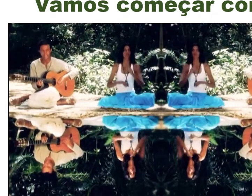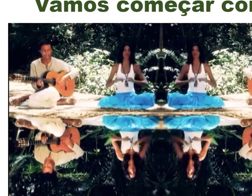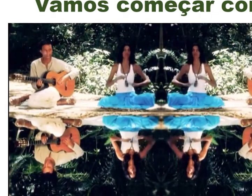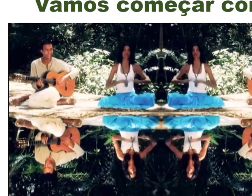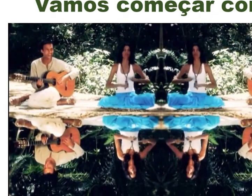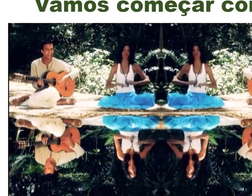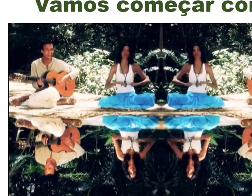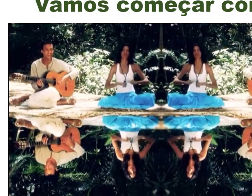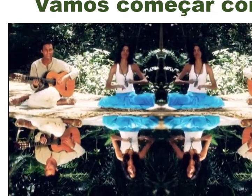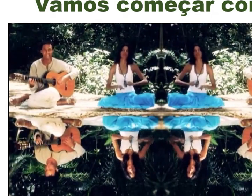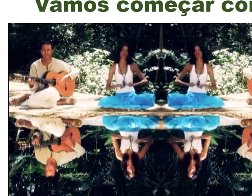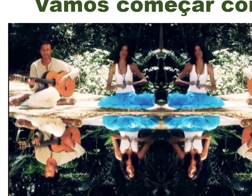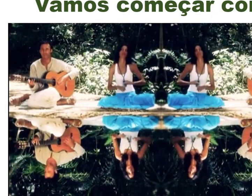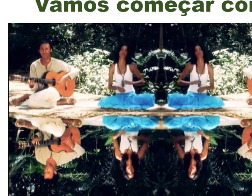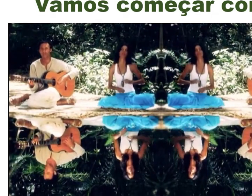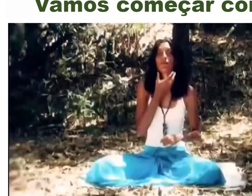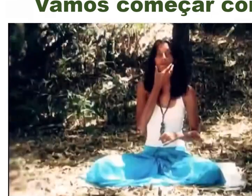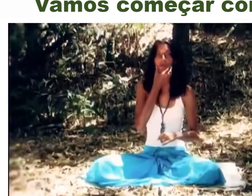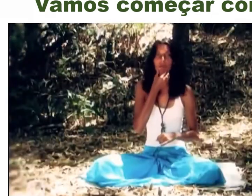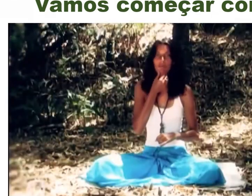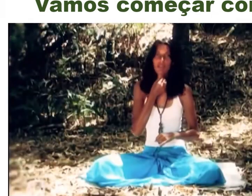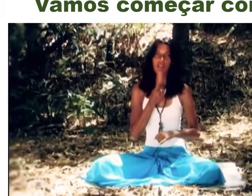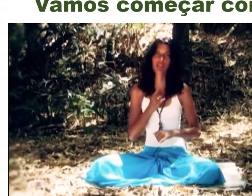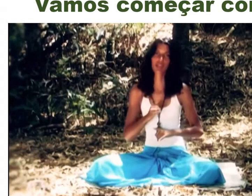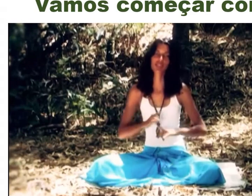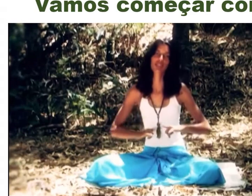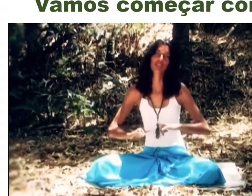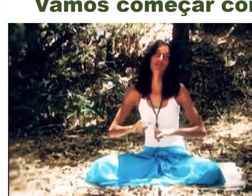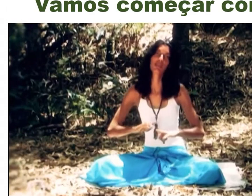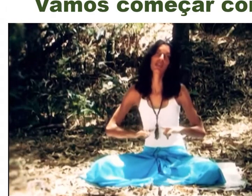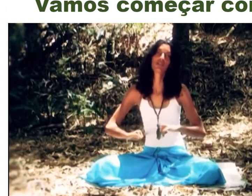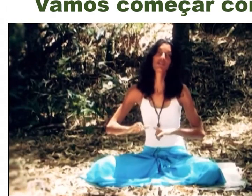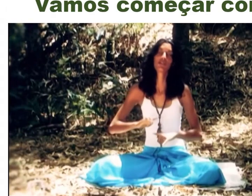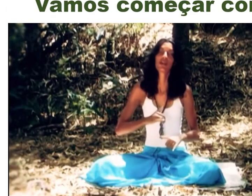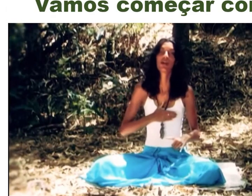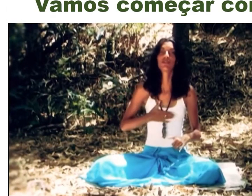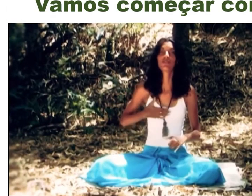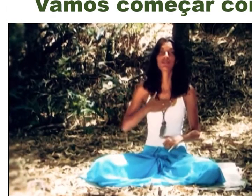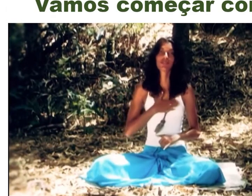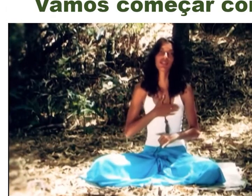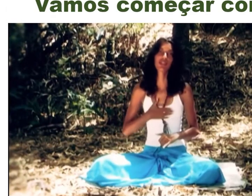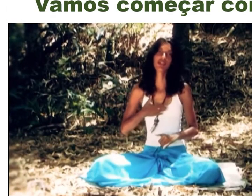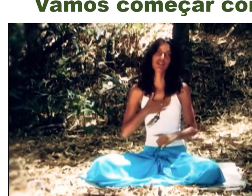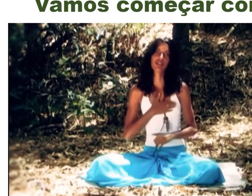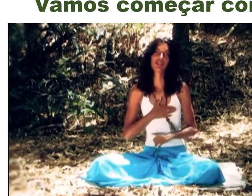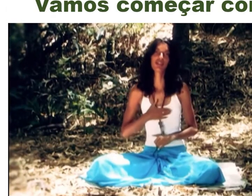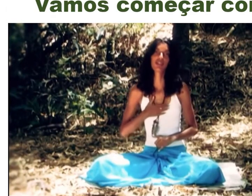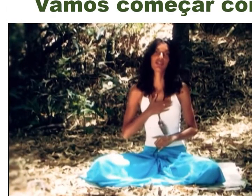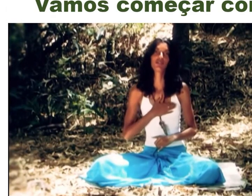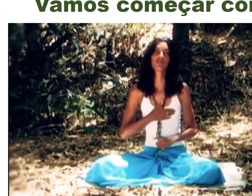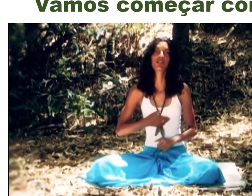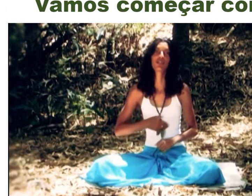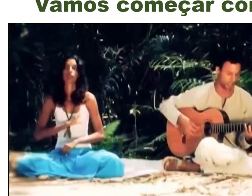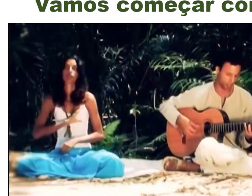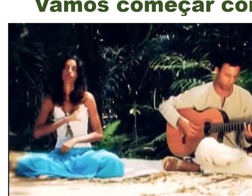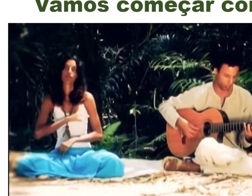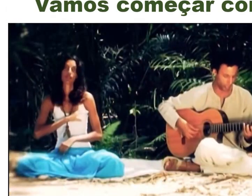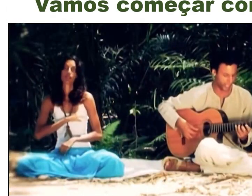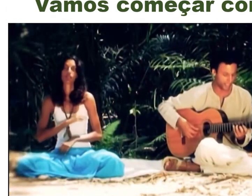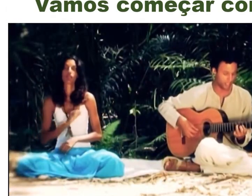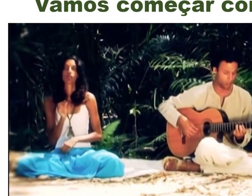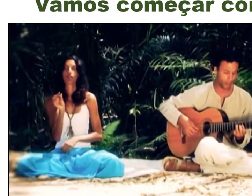bem semeado. O homem é semeador afortunado,